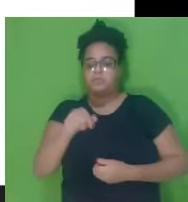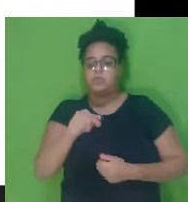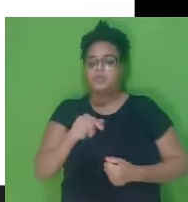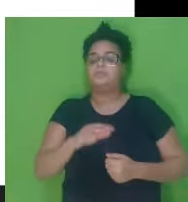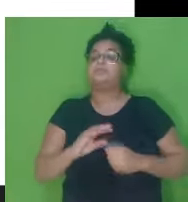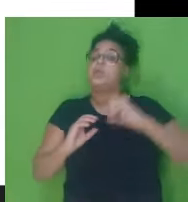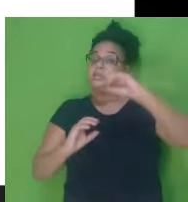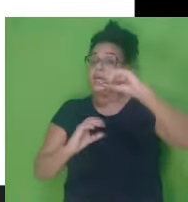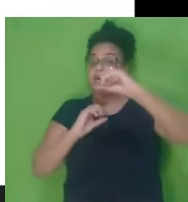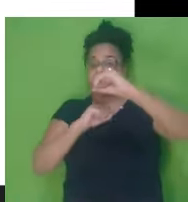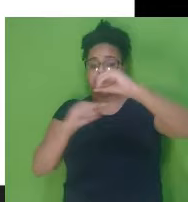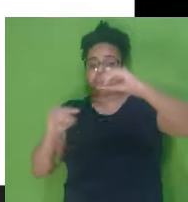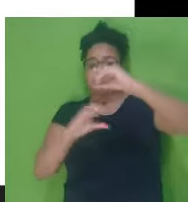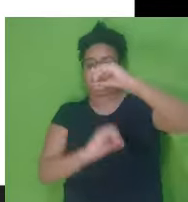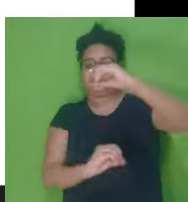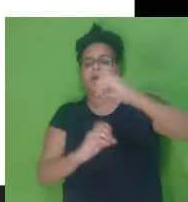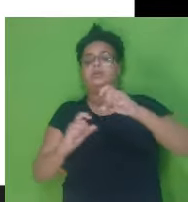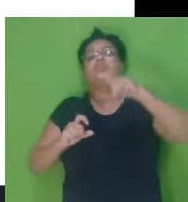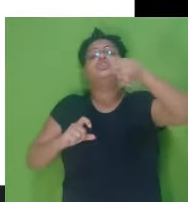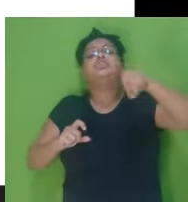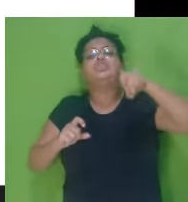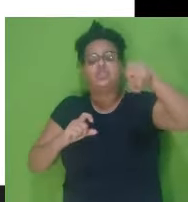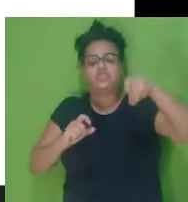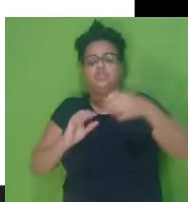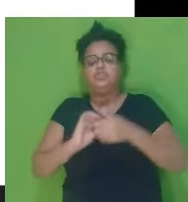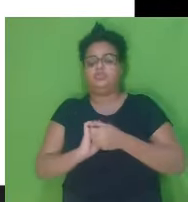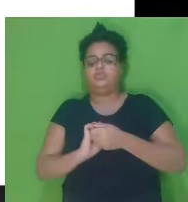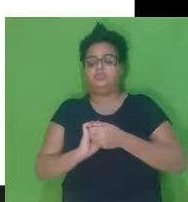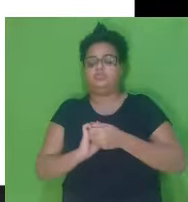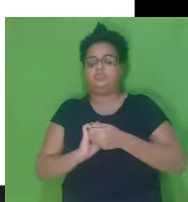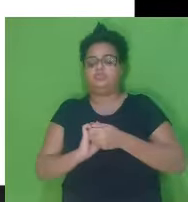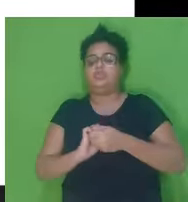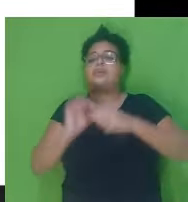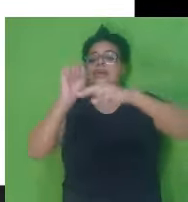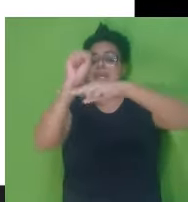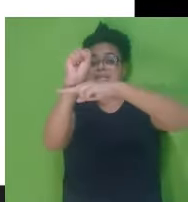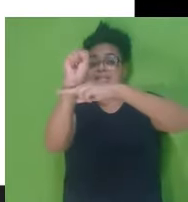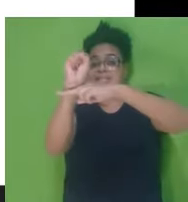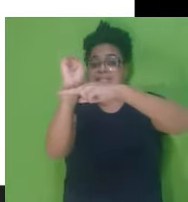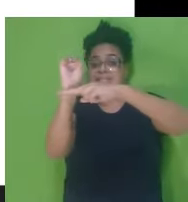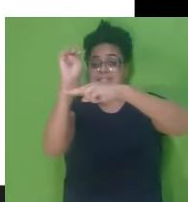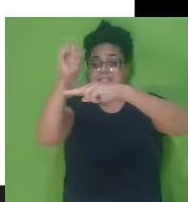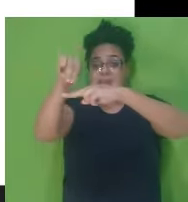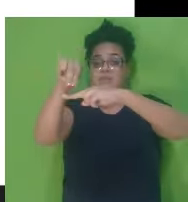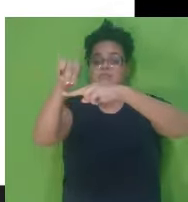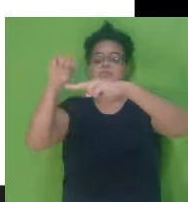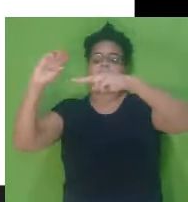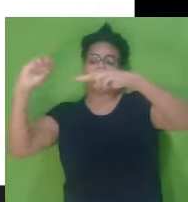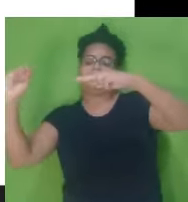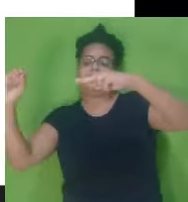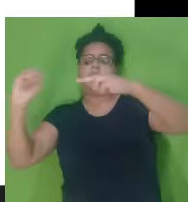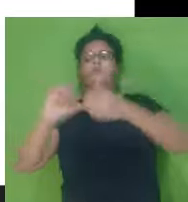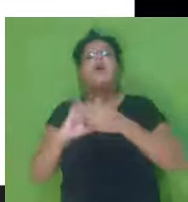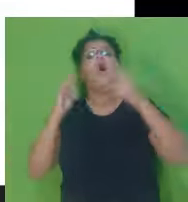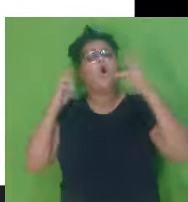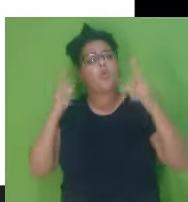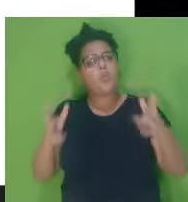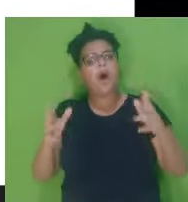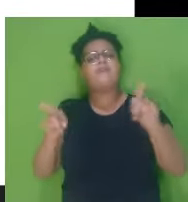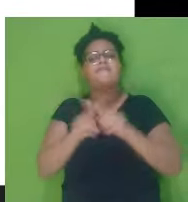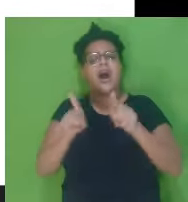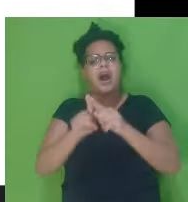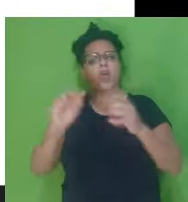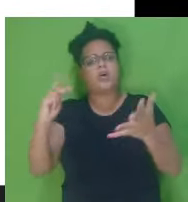Se x tende a zero, seno de 2x tende a seno de zero, que é zero. E a mesma coisa